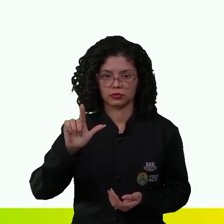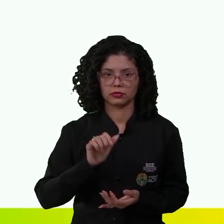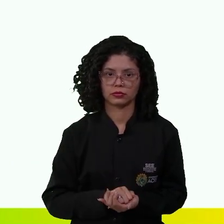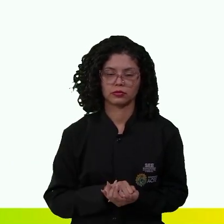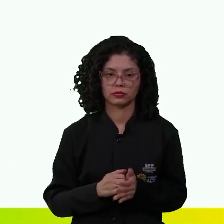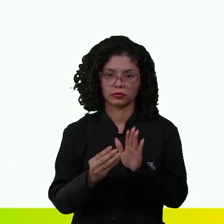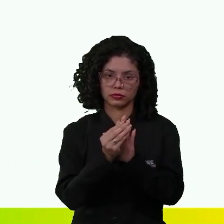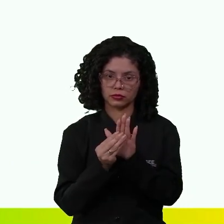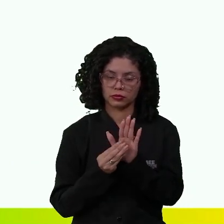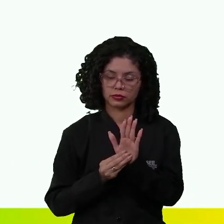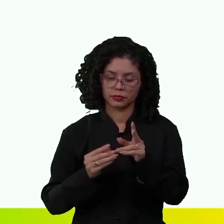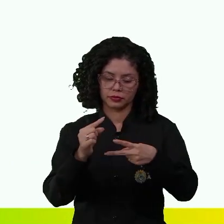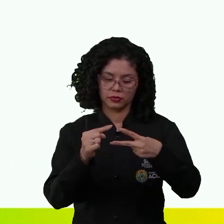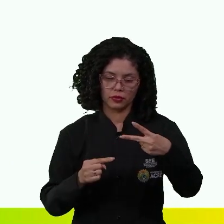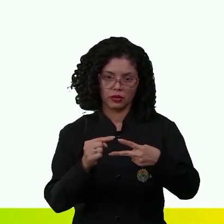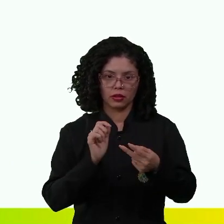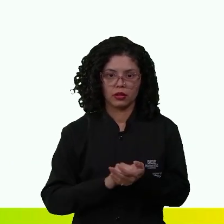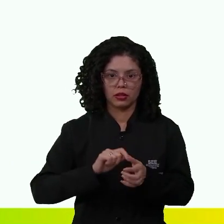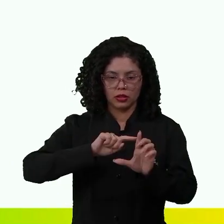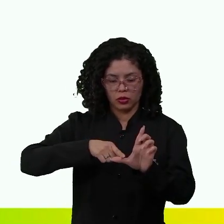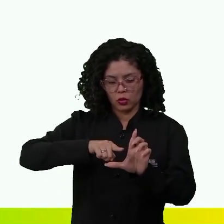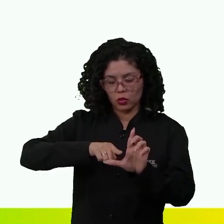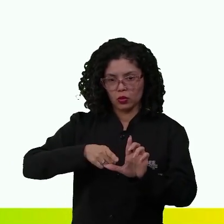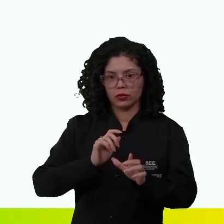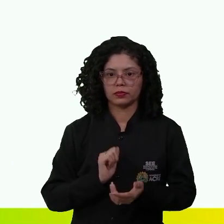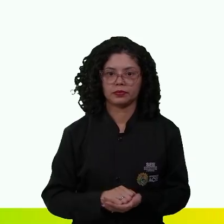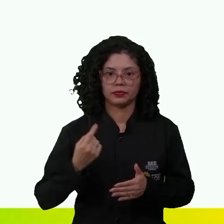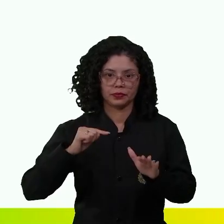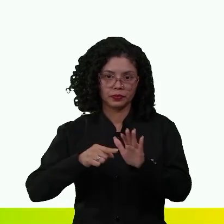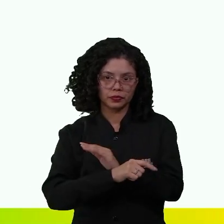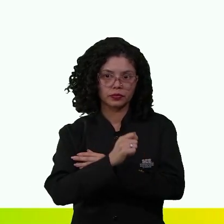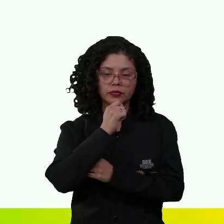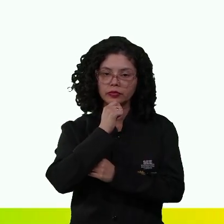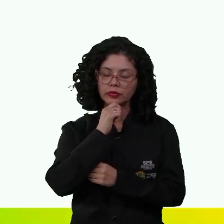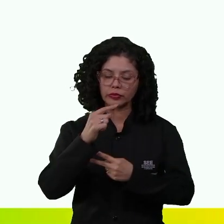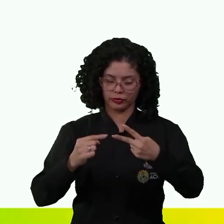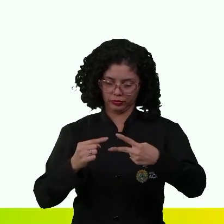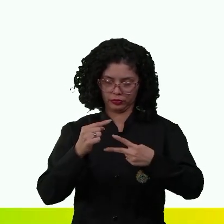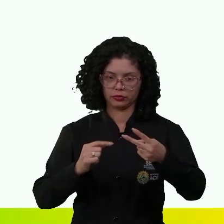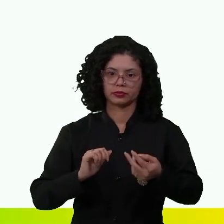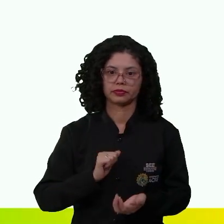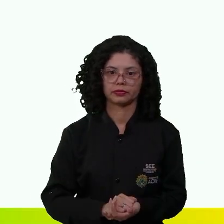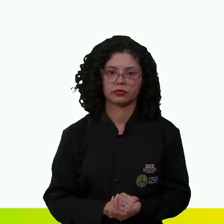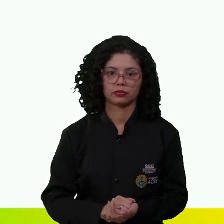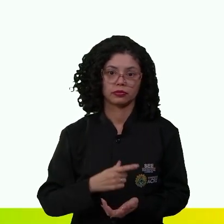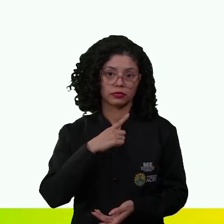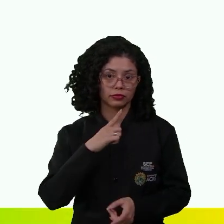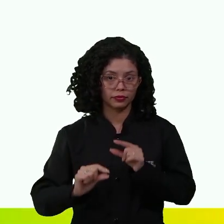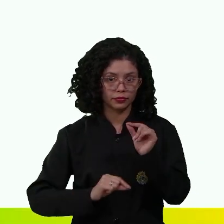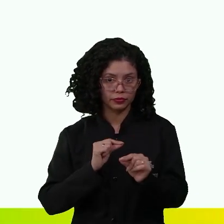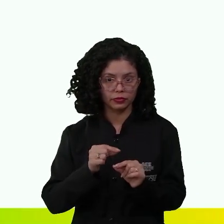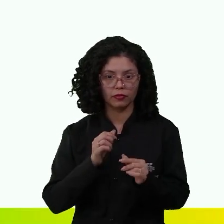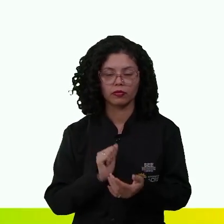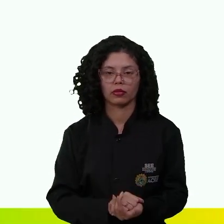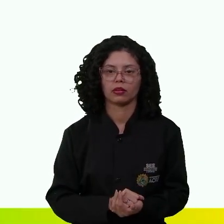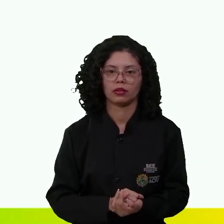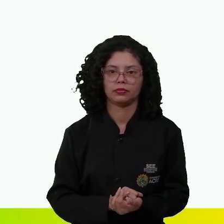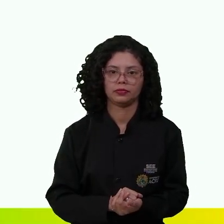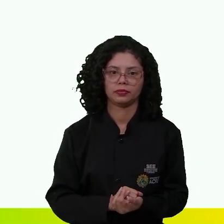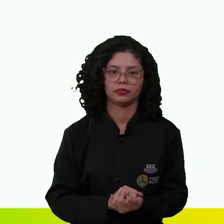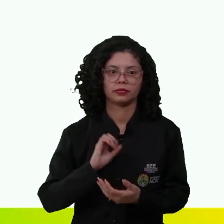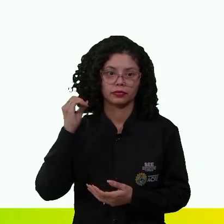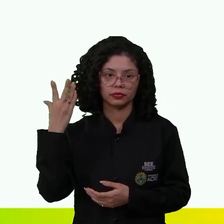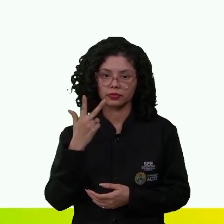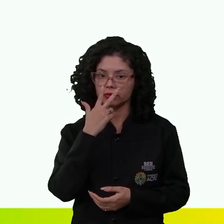são dados dois lados e o ângulo interno entre eles, nós vamos ter um caso